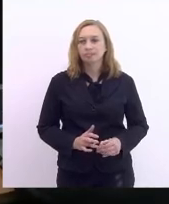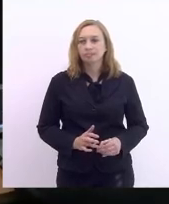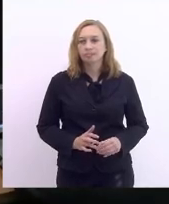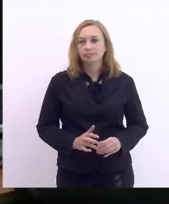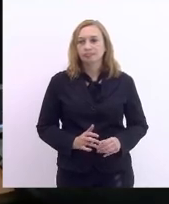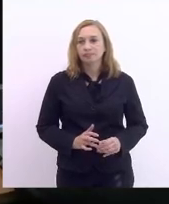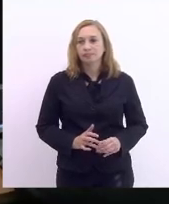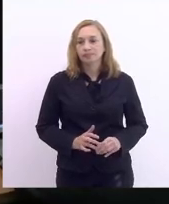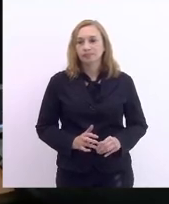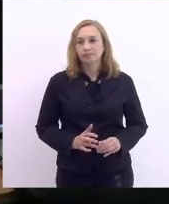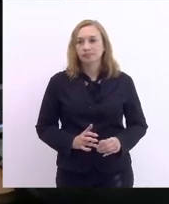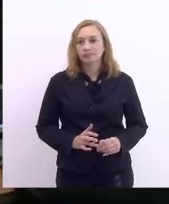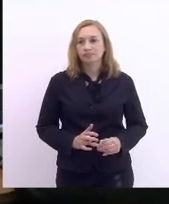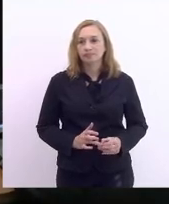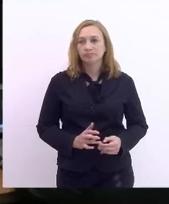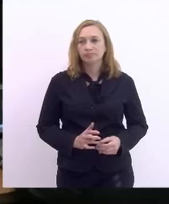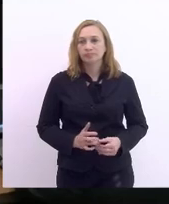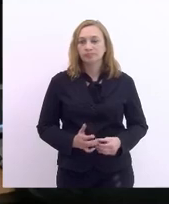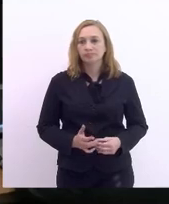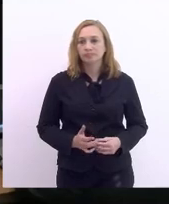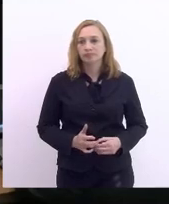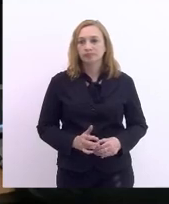E aí